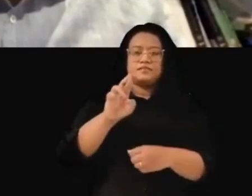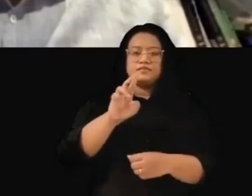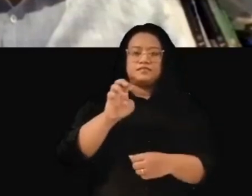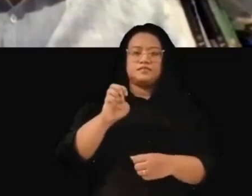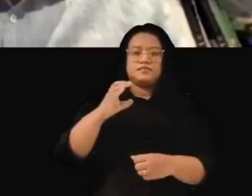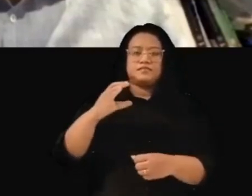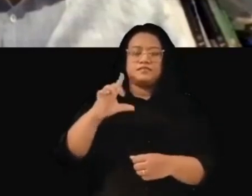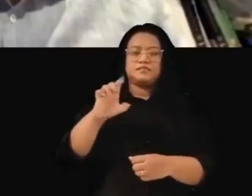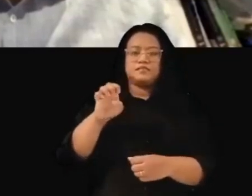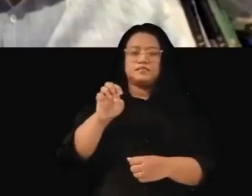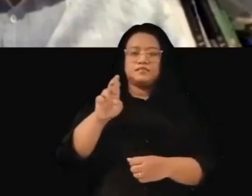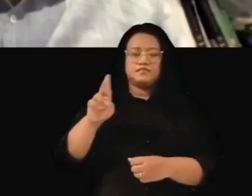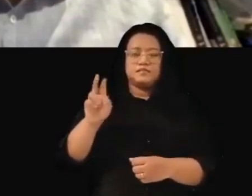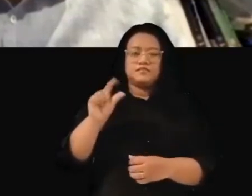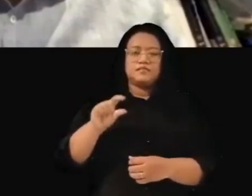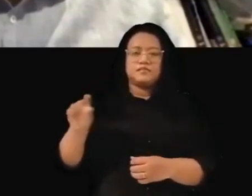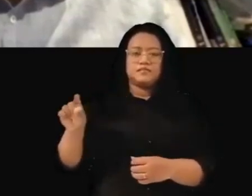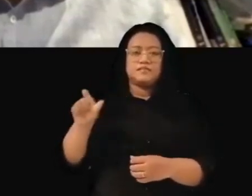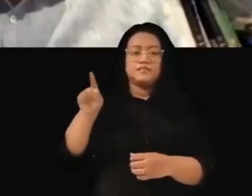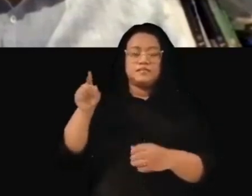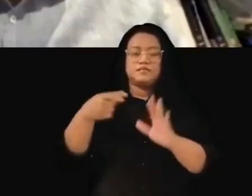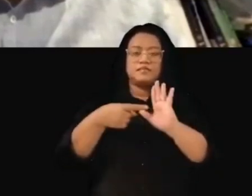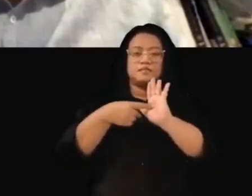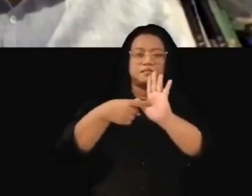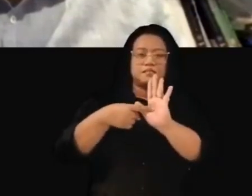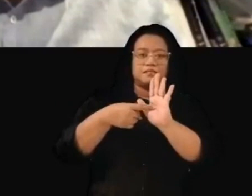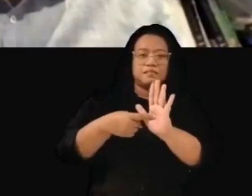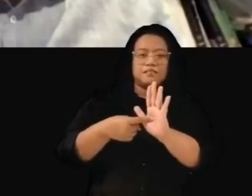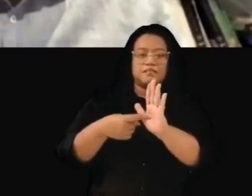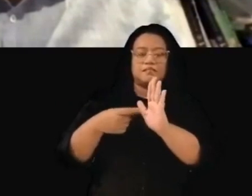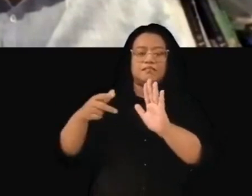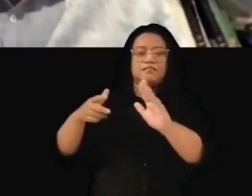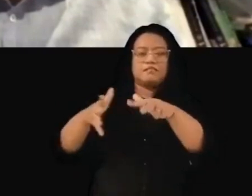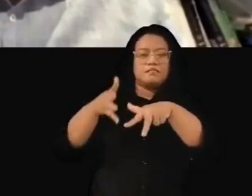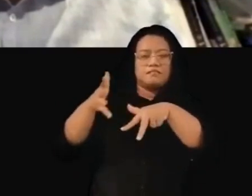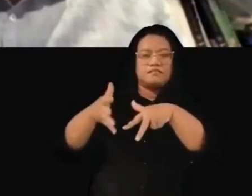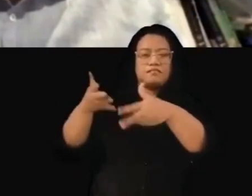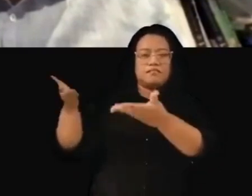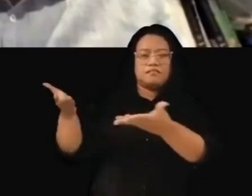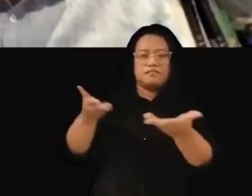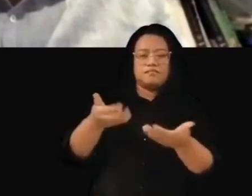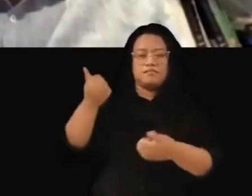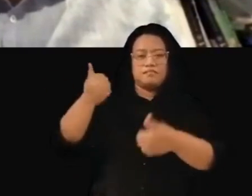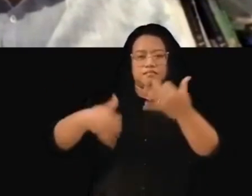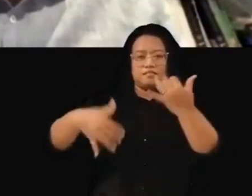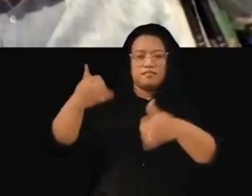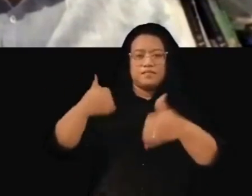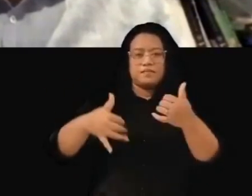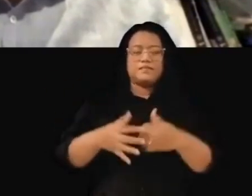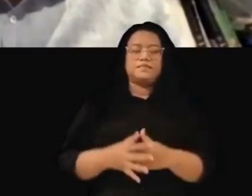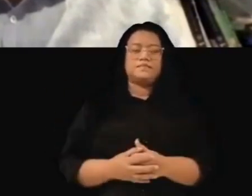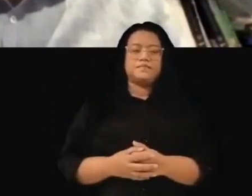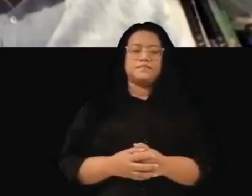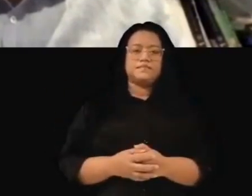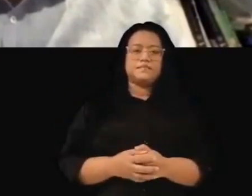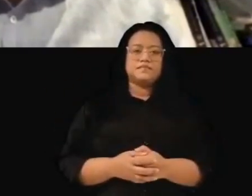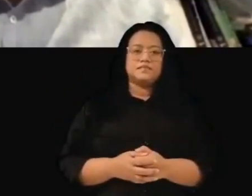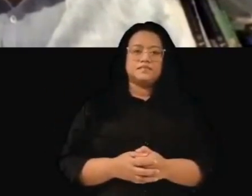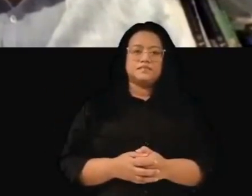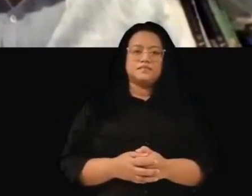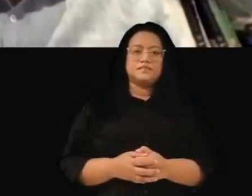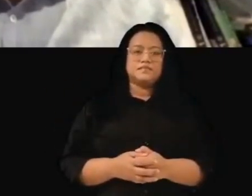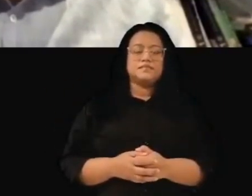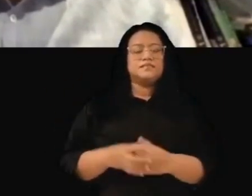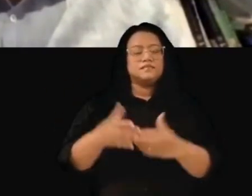a apresentação do primeiro painelista, e eu vou